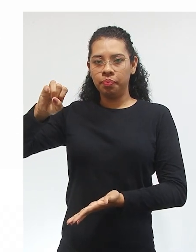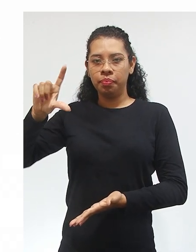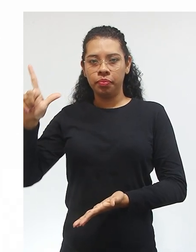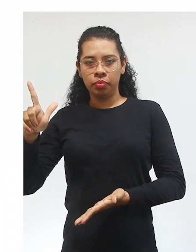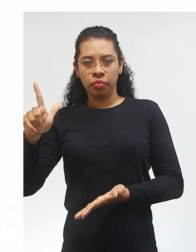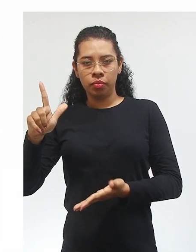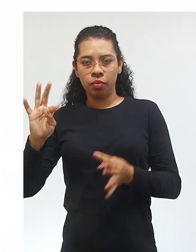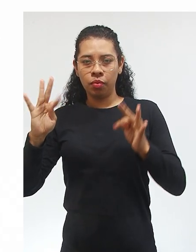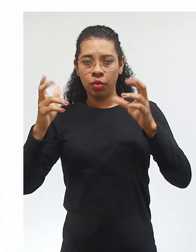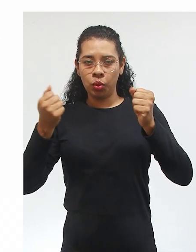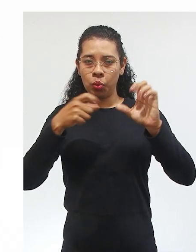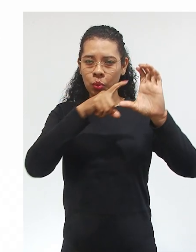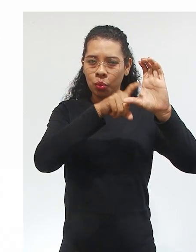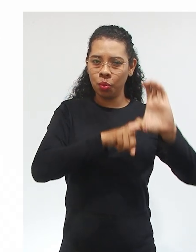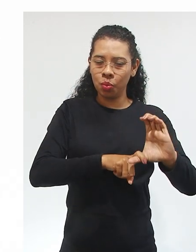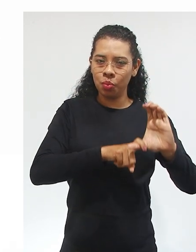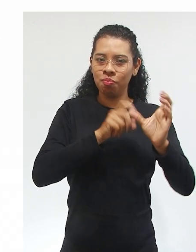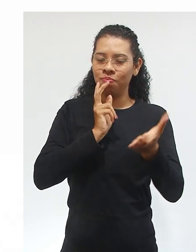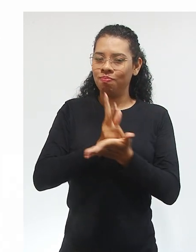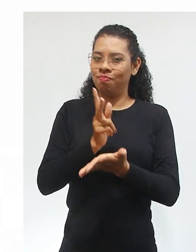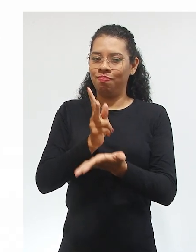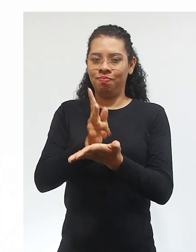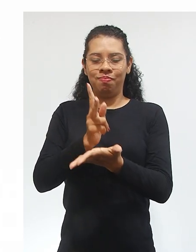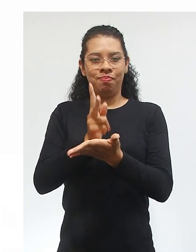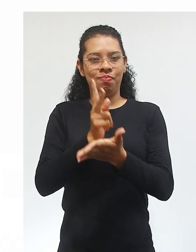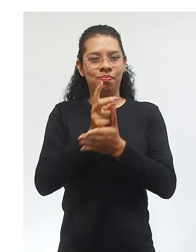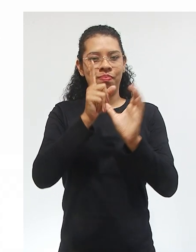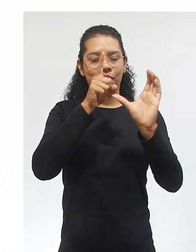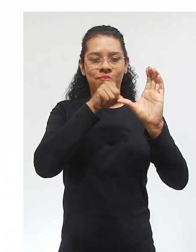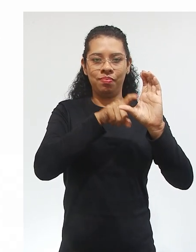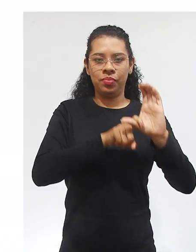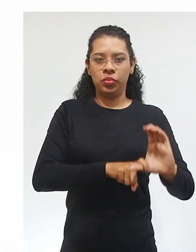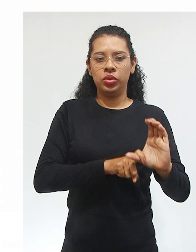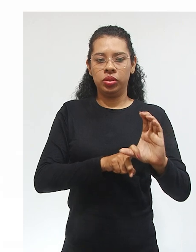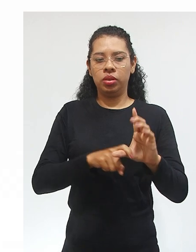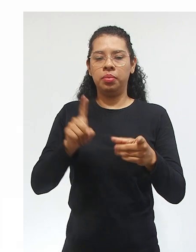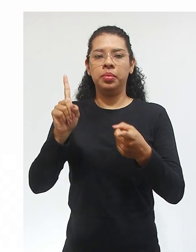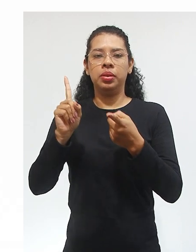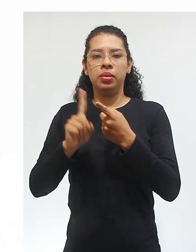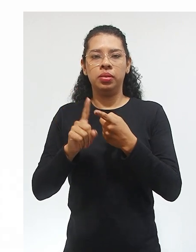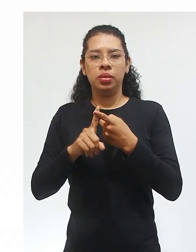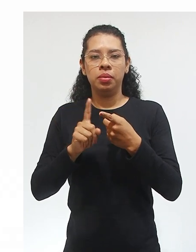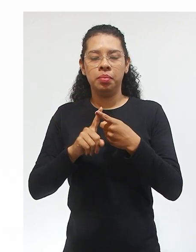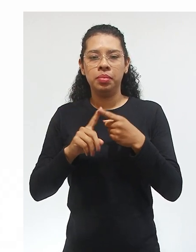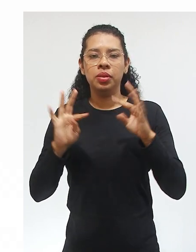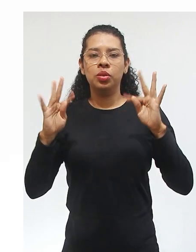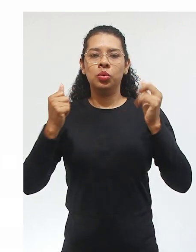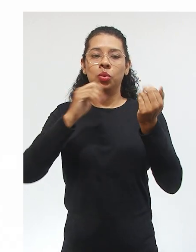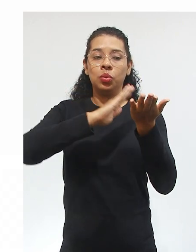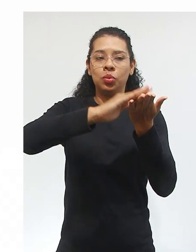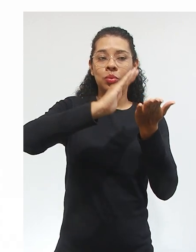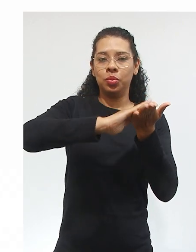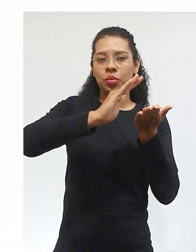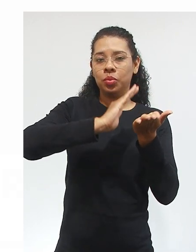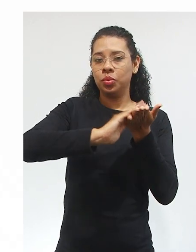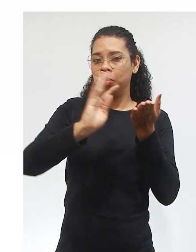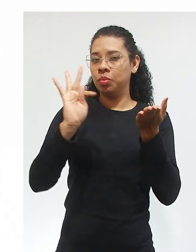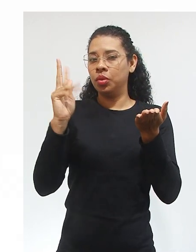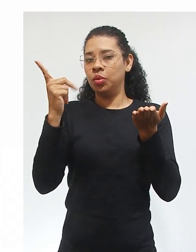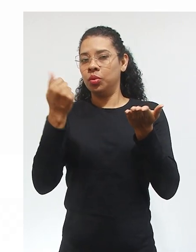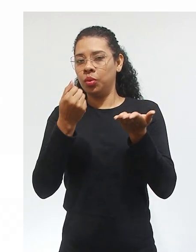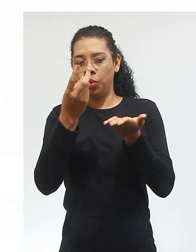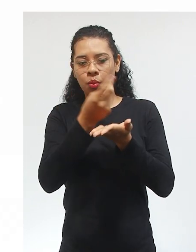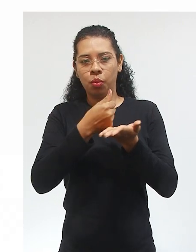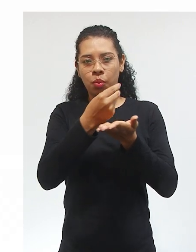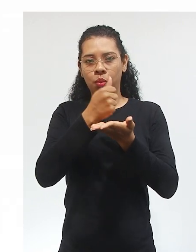de despesa é sempre débito? Então tá aqui, ó, lançado a débito. E todo esse valor saiu aqui do